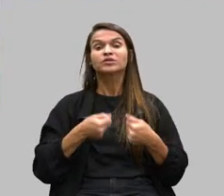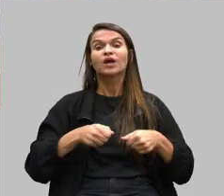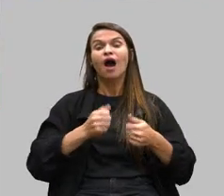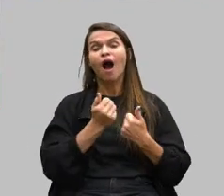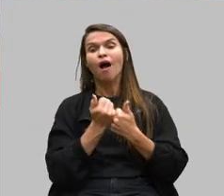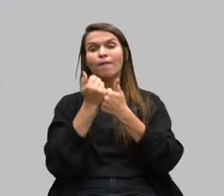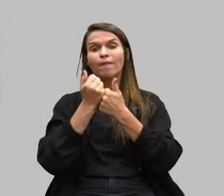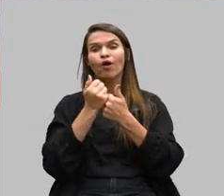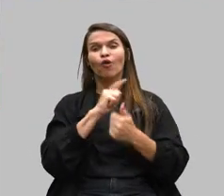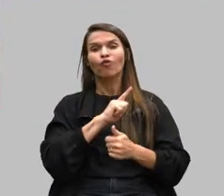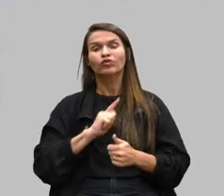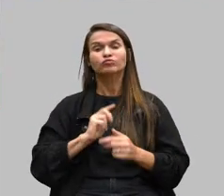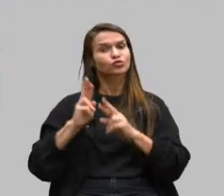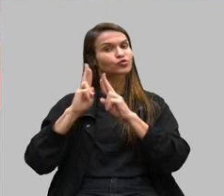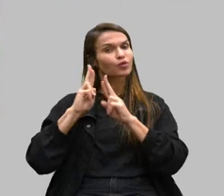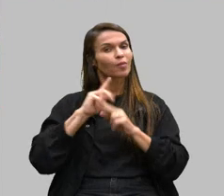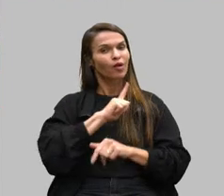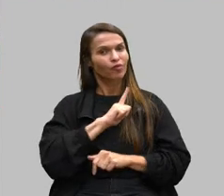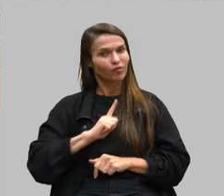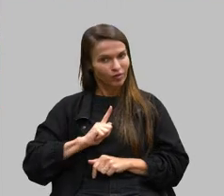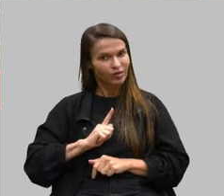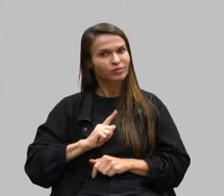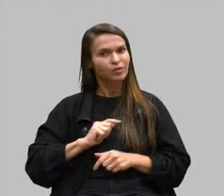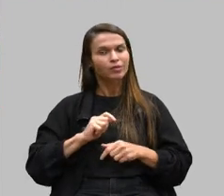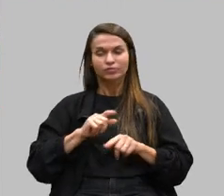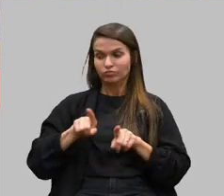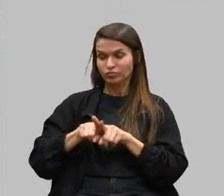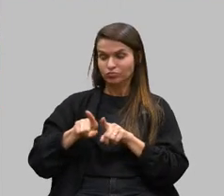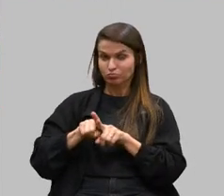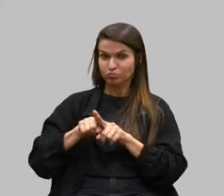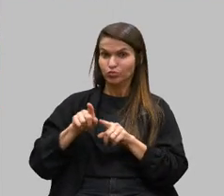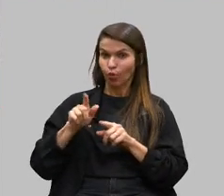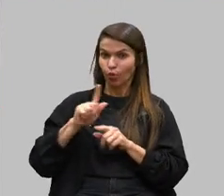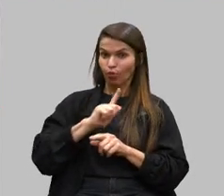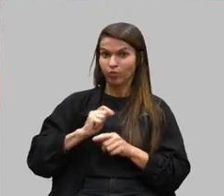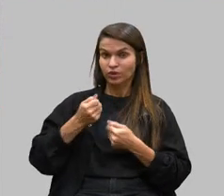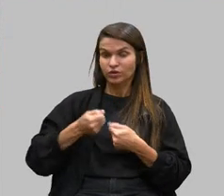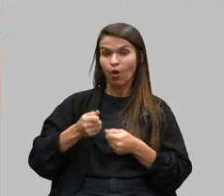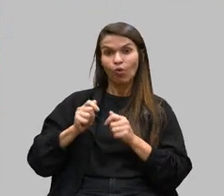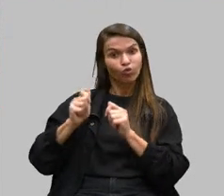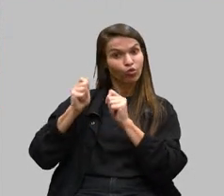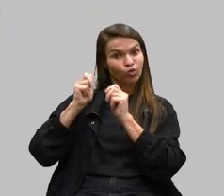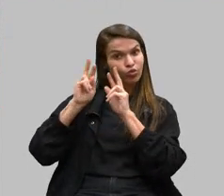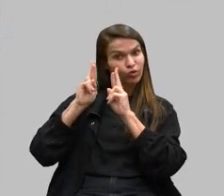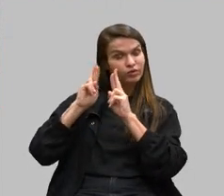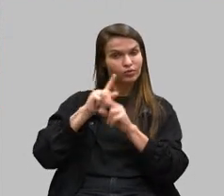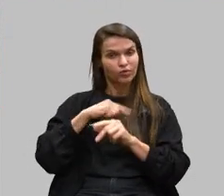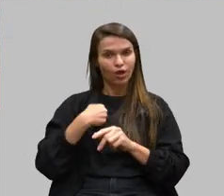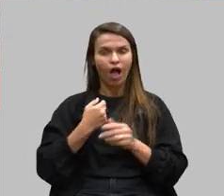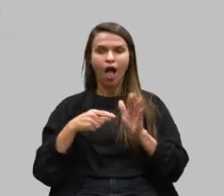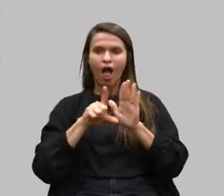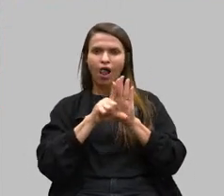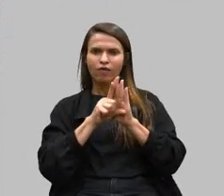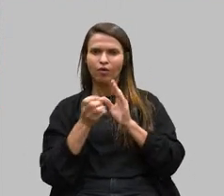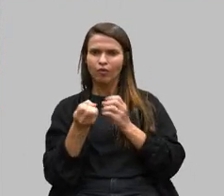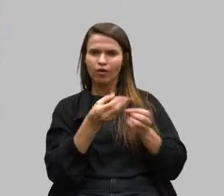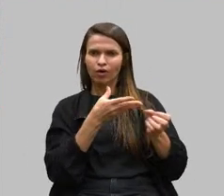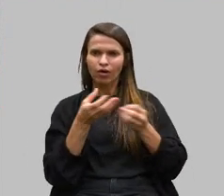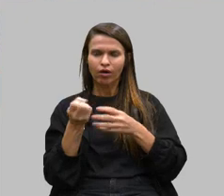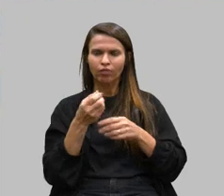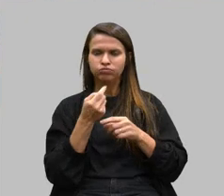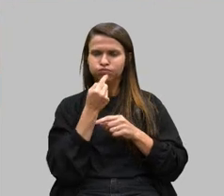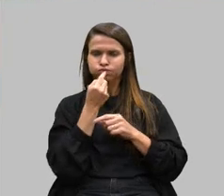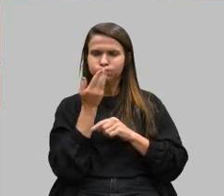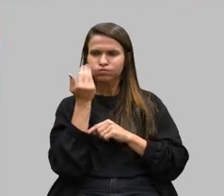torcer pelo governo e assim o governo tem que torcer por nós também né as leis vão modernizando nós há há pouco tempo